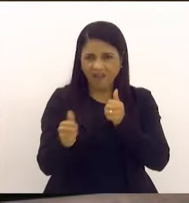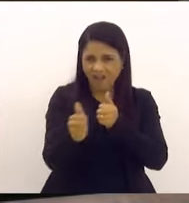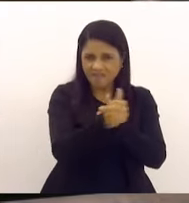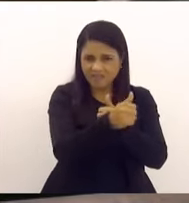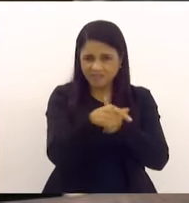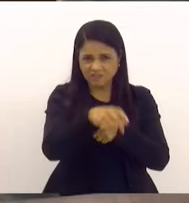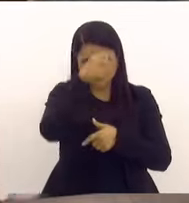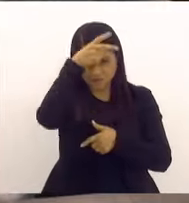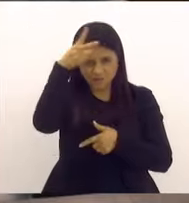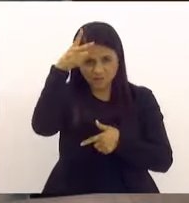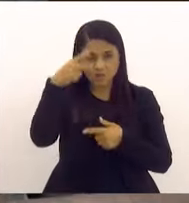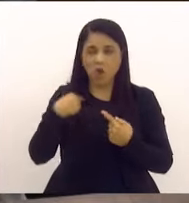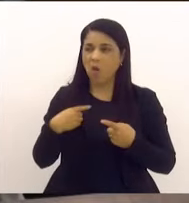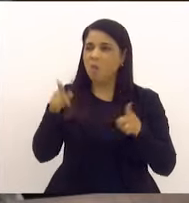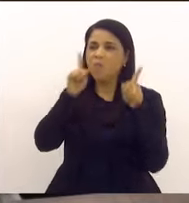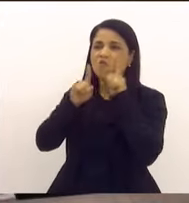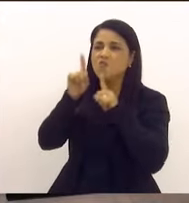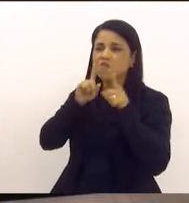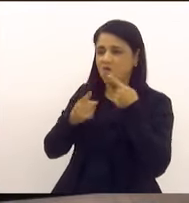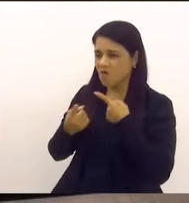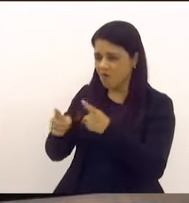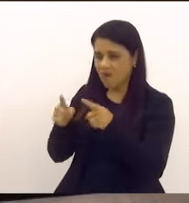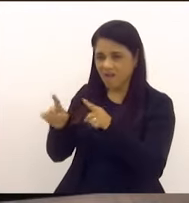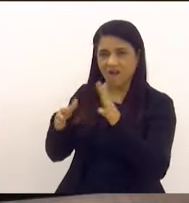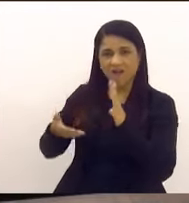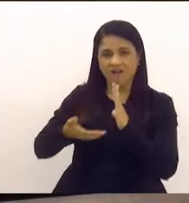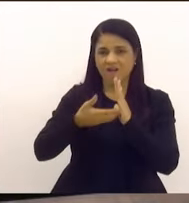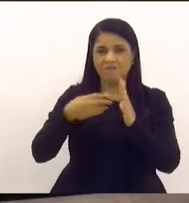faço aqui uma provocação aos vereadores daquela Câmara.